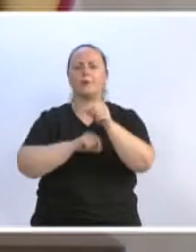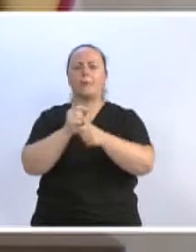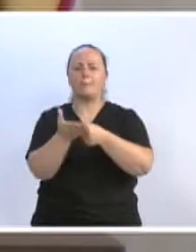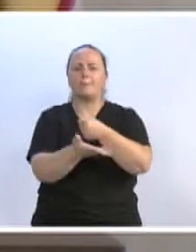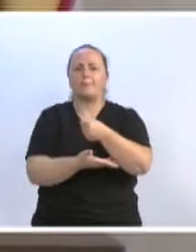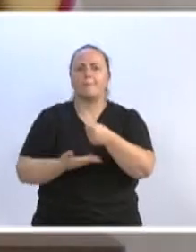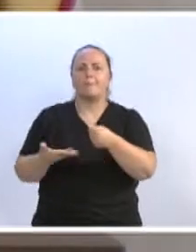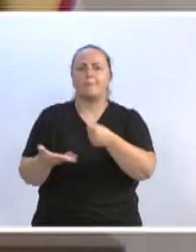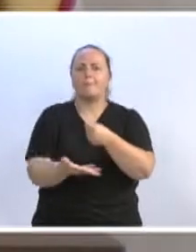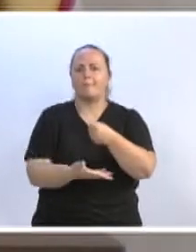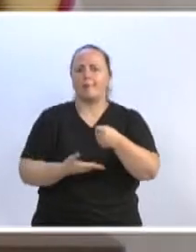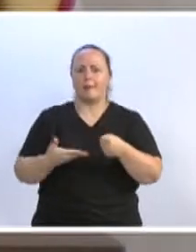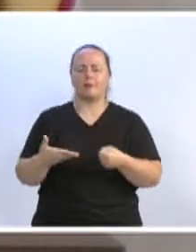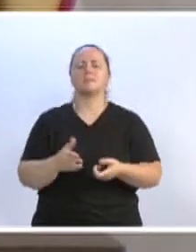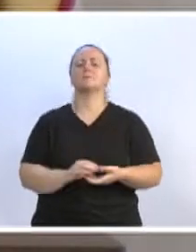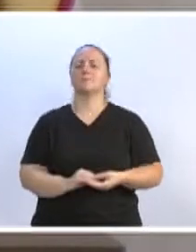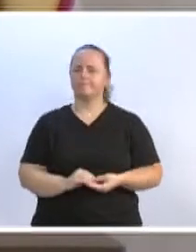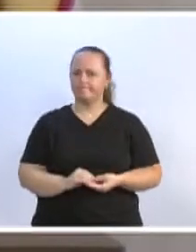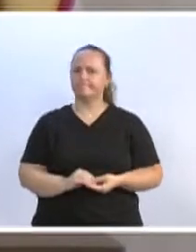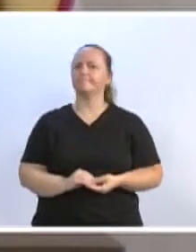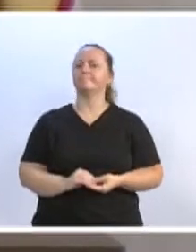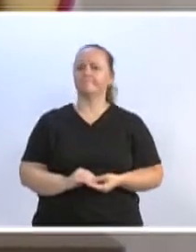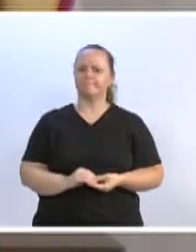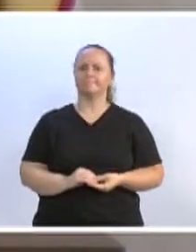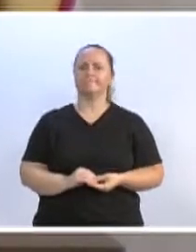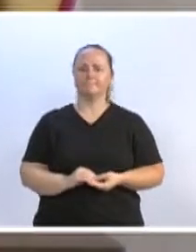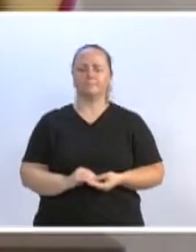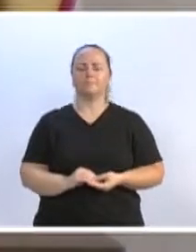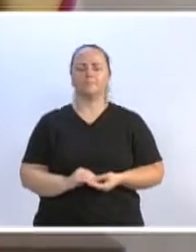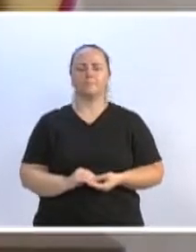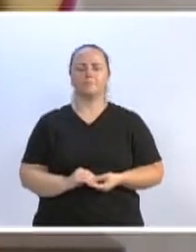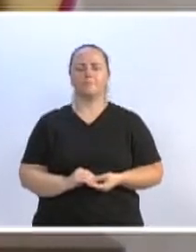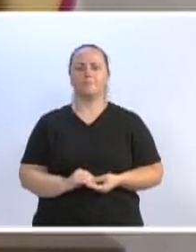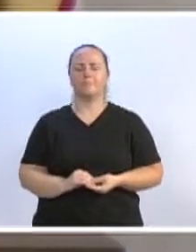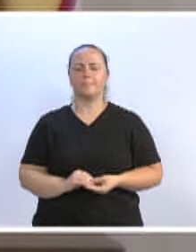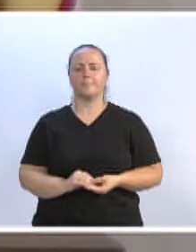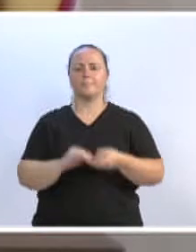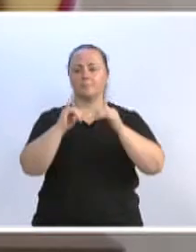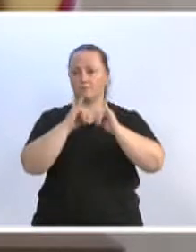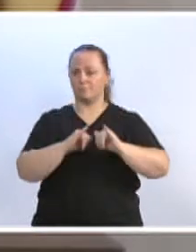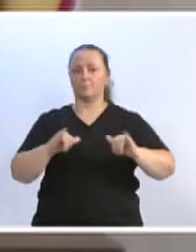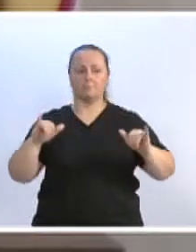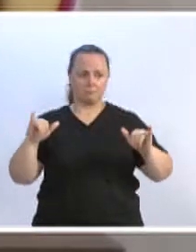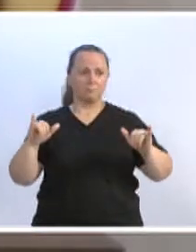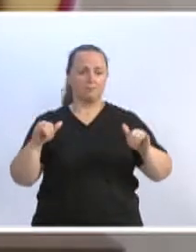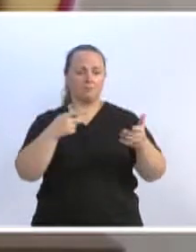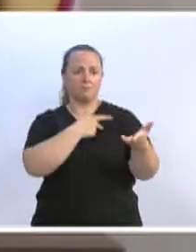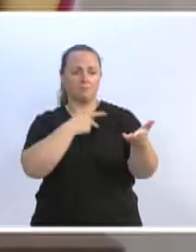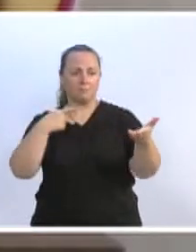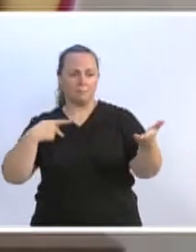palavra de Deus a todos os cantos e recantos dessa cidade. Quero dizer aqui, pastor Léo,